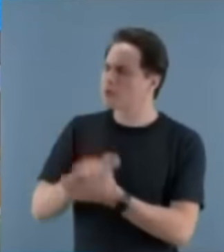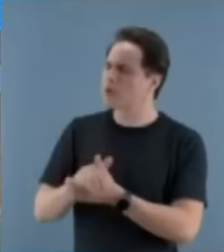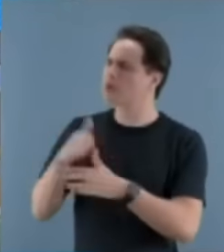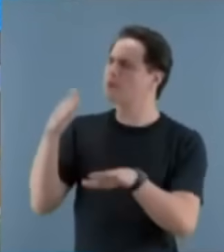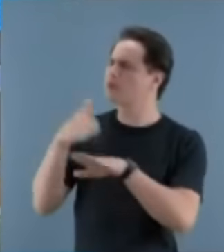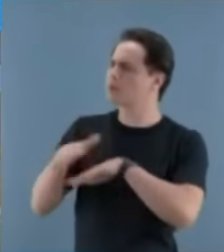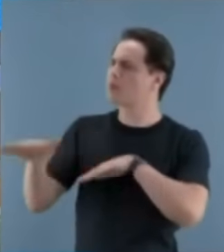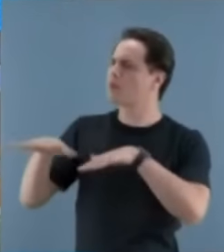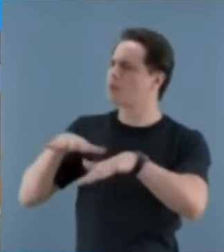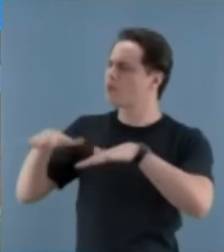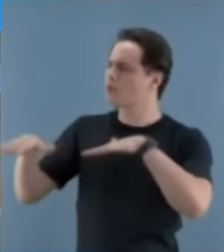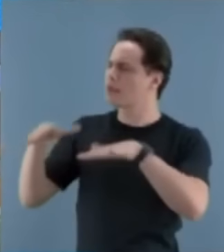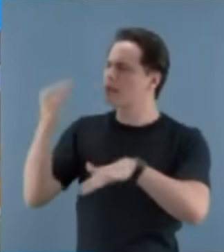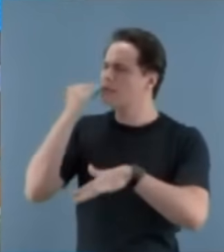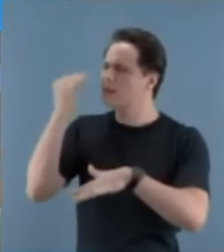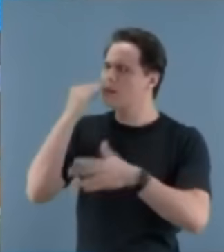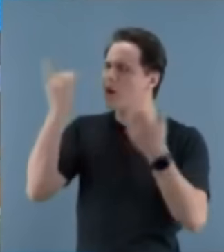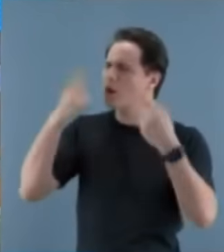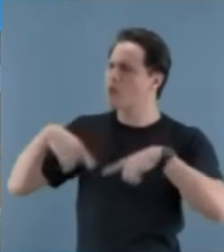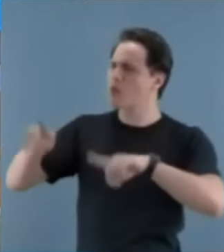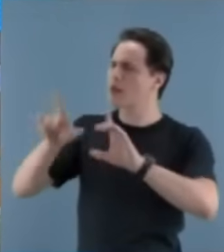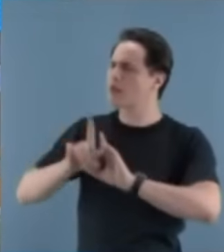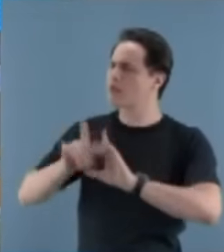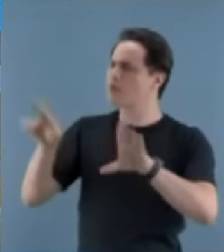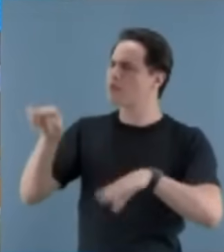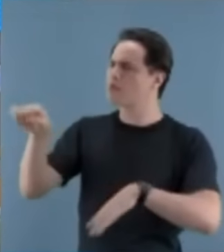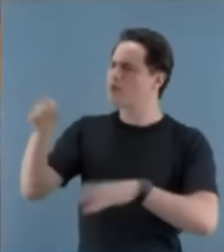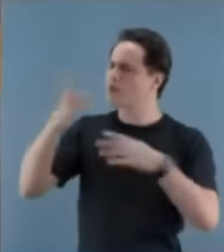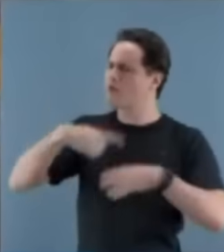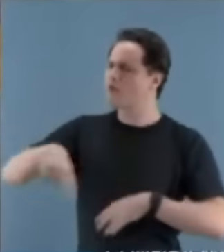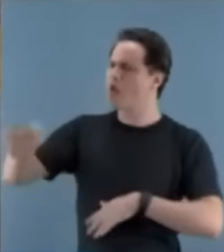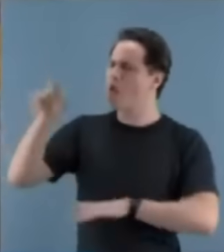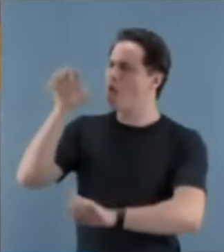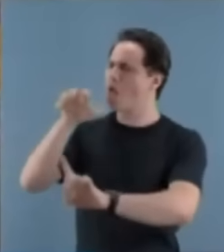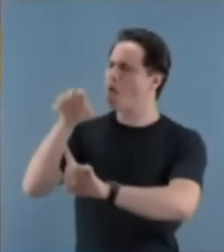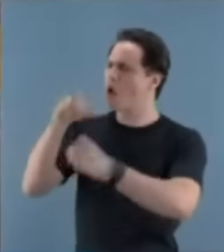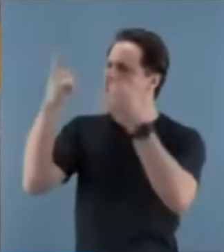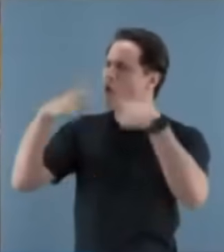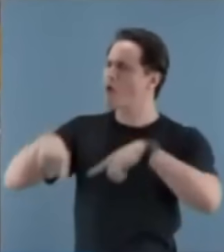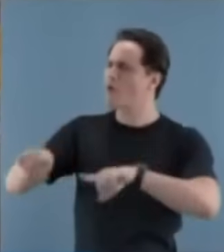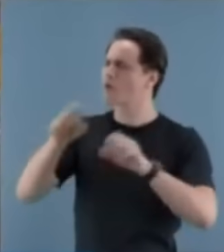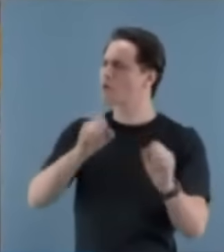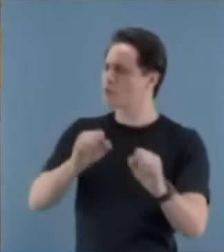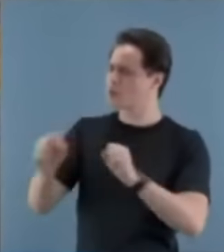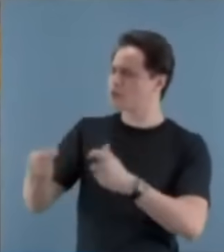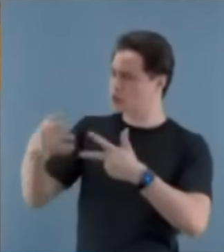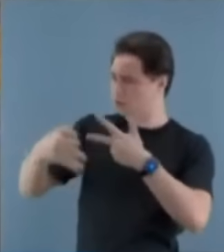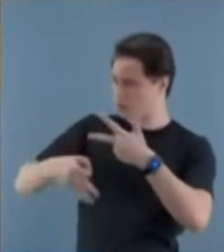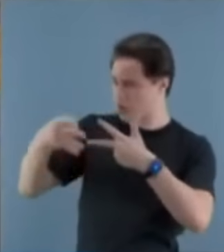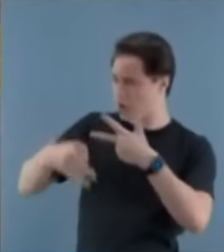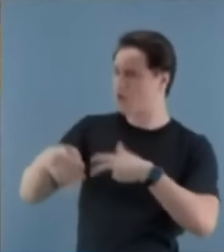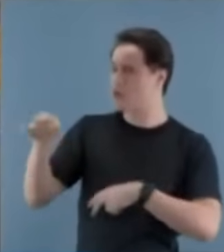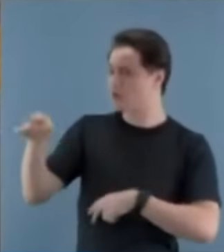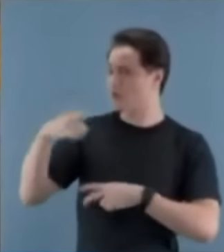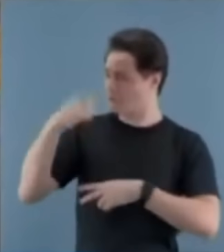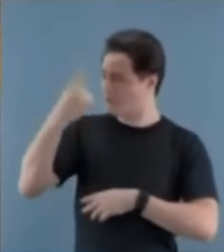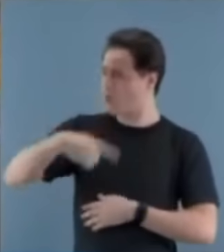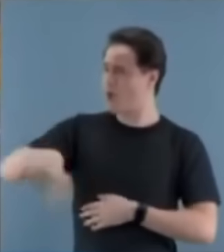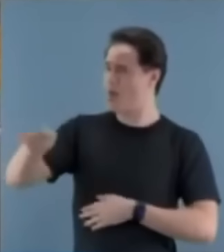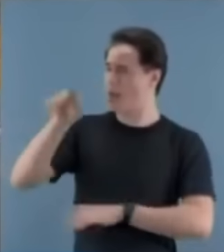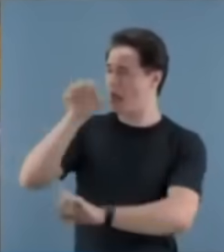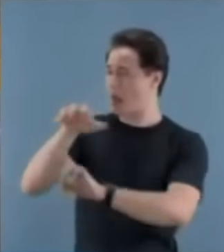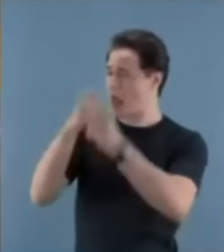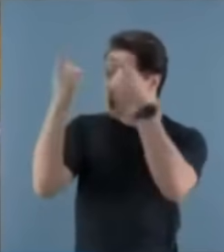de um movimento para atentar contra a democracia. O senhor foi lá para atentar contra o Poder Judiciário. O senhor foi lá para atentar contra o